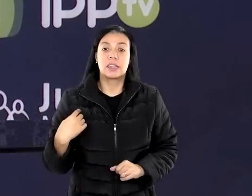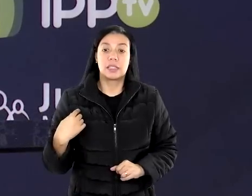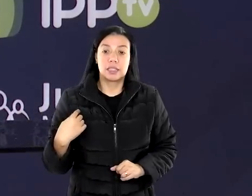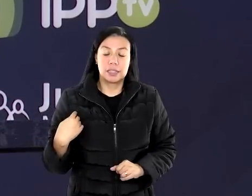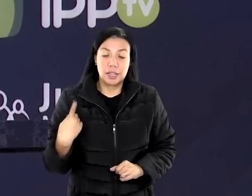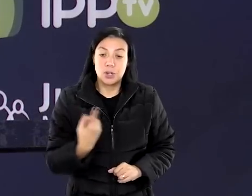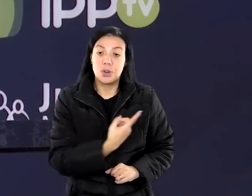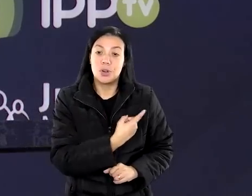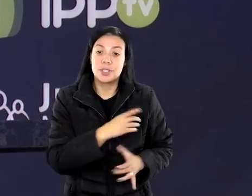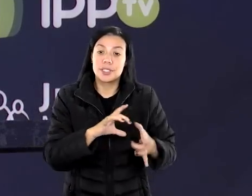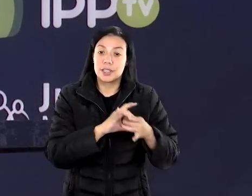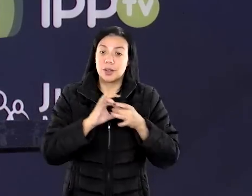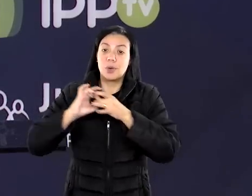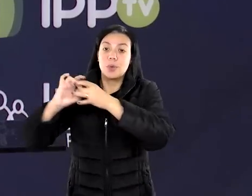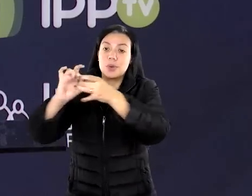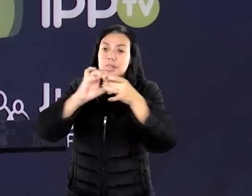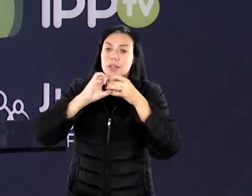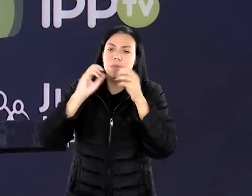Cristo.